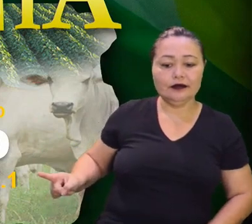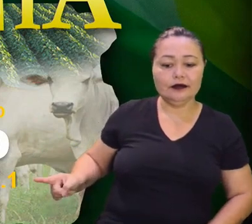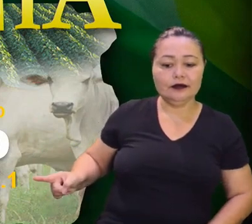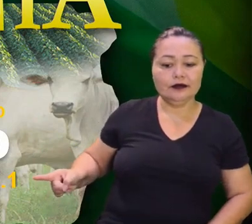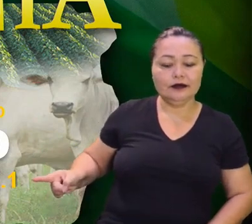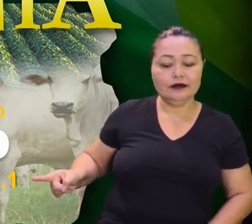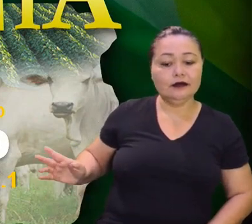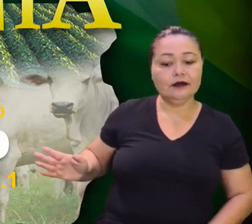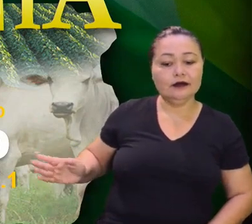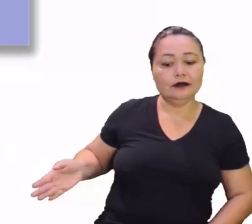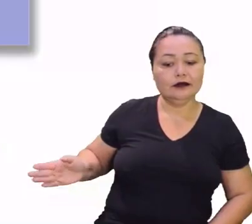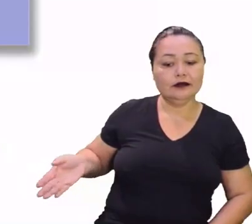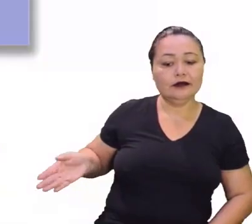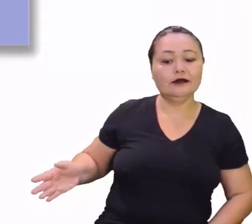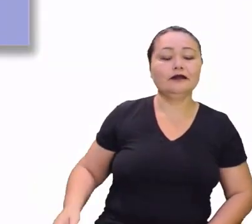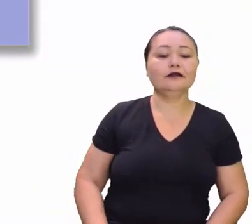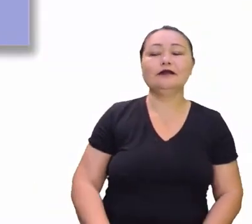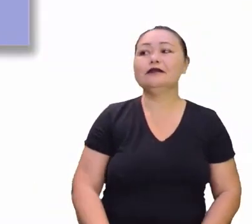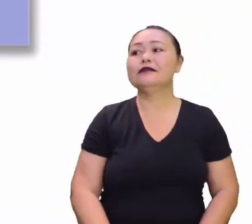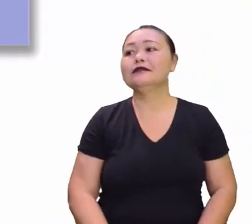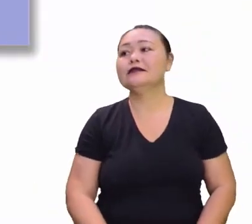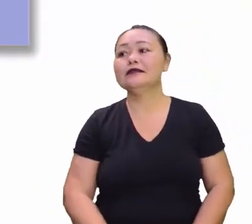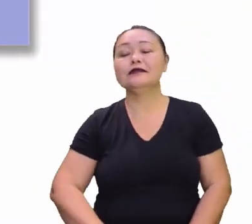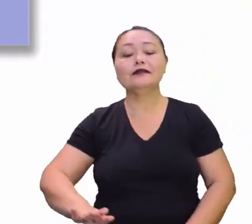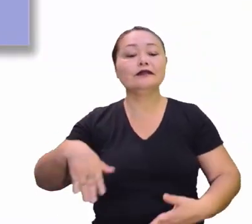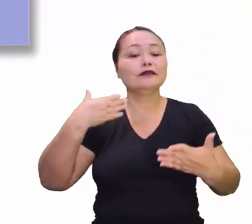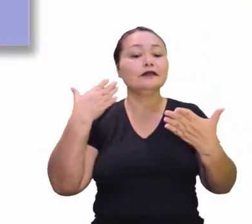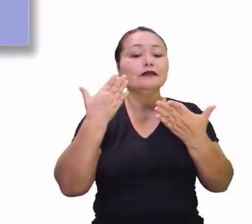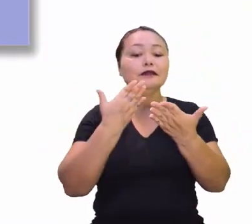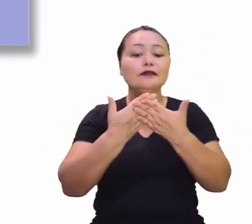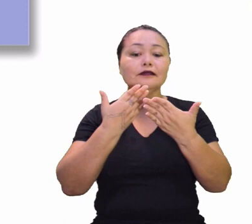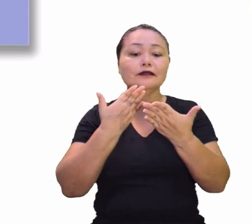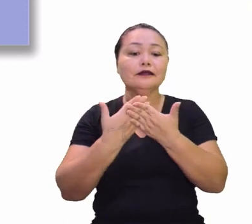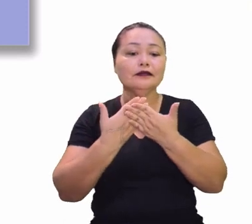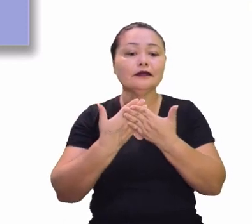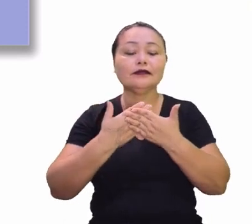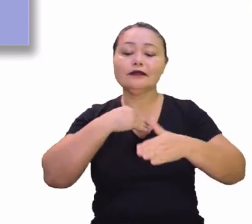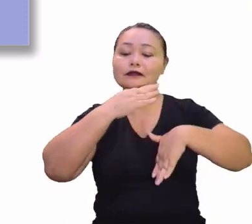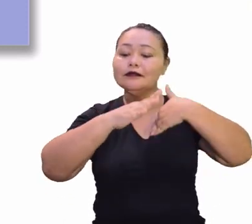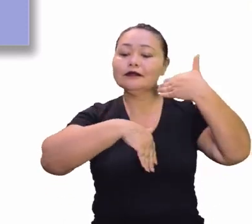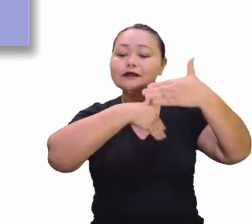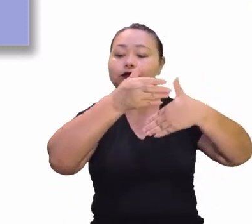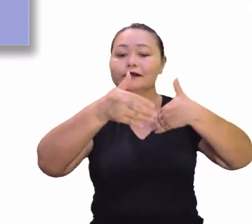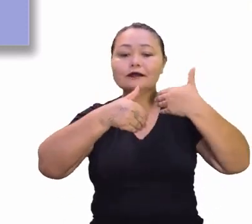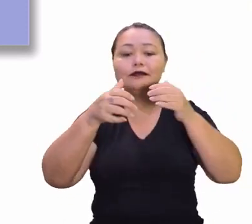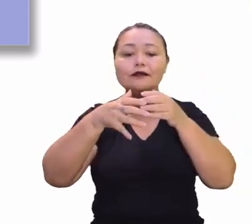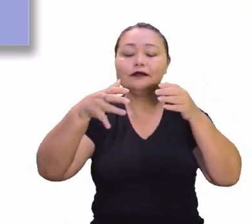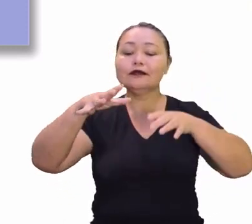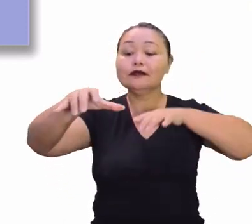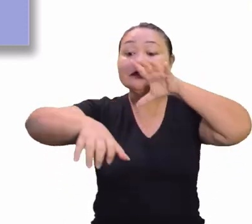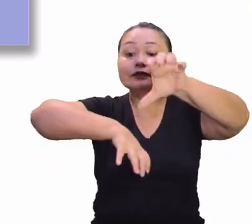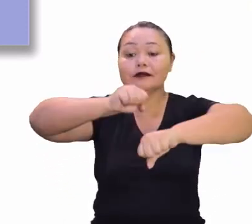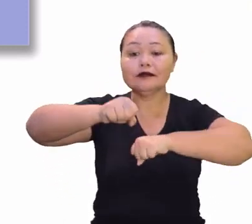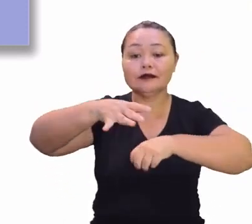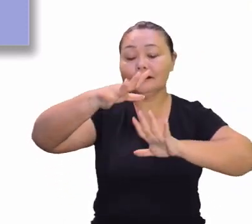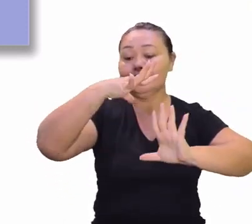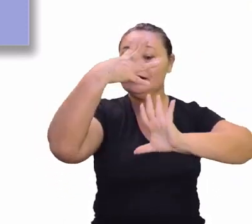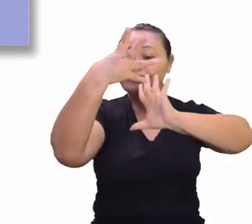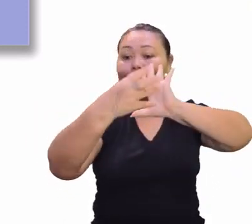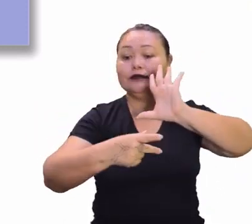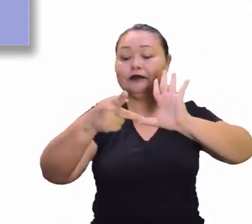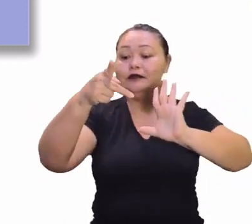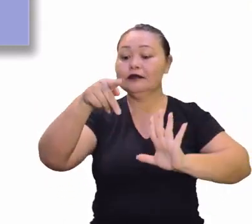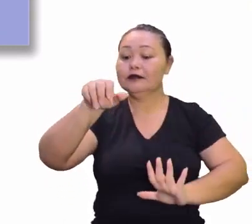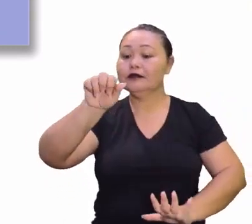Rogério. Já, professor. E nessa aula a gente vai falar sobre evolução, colonização